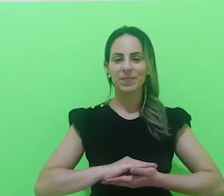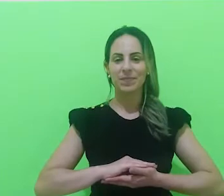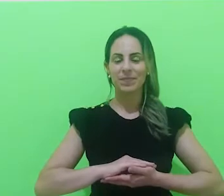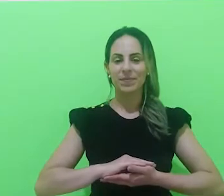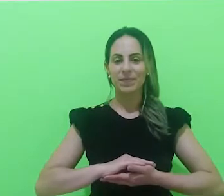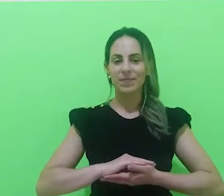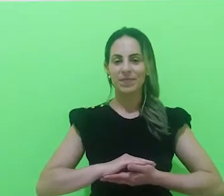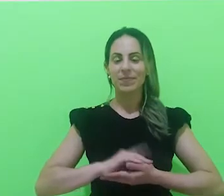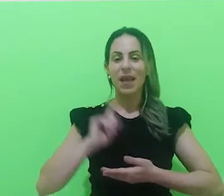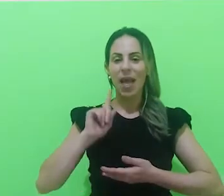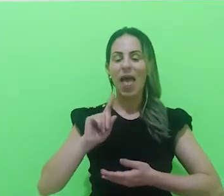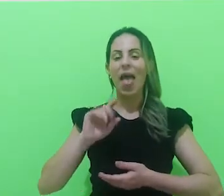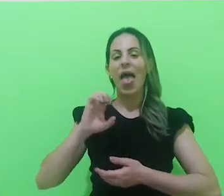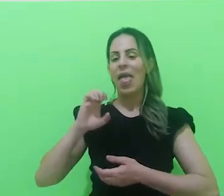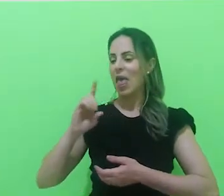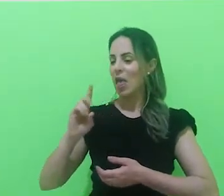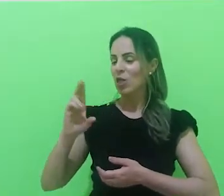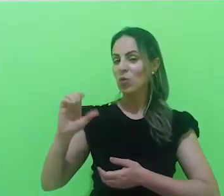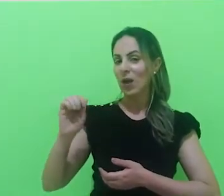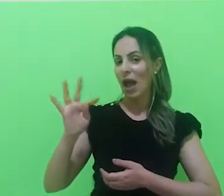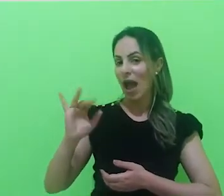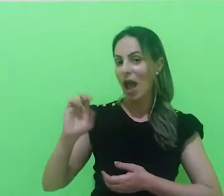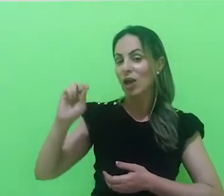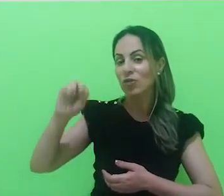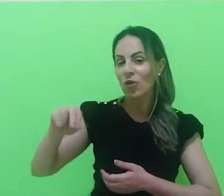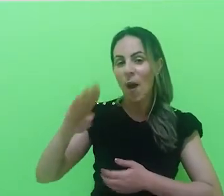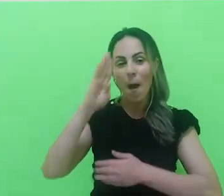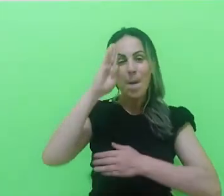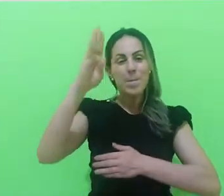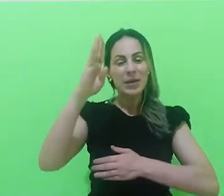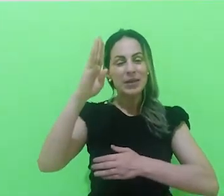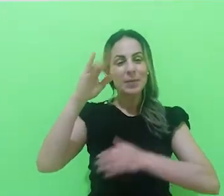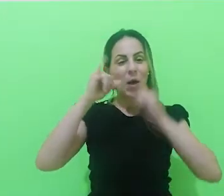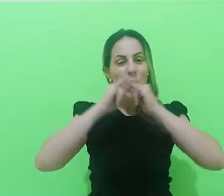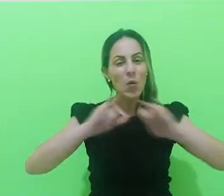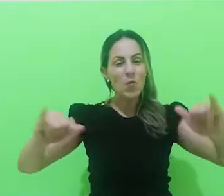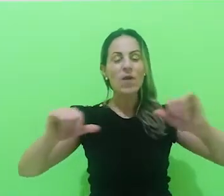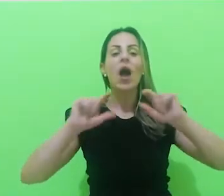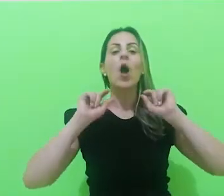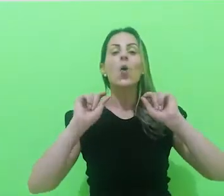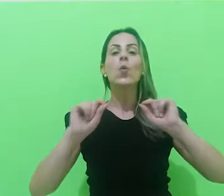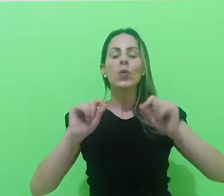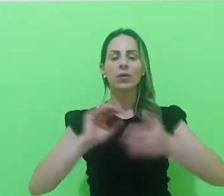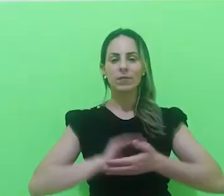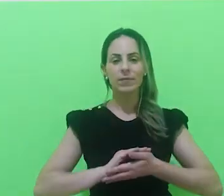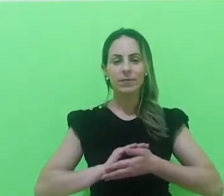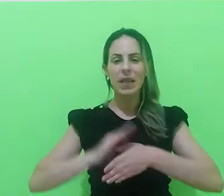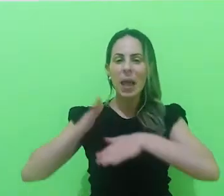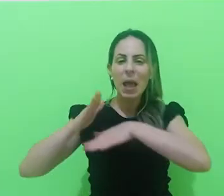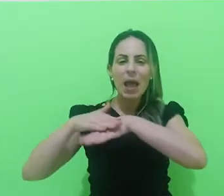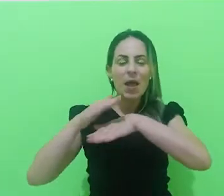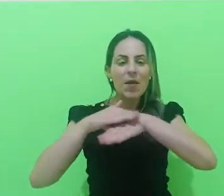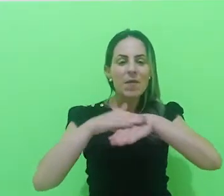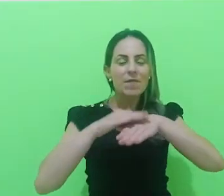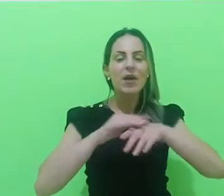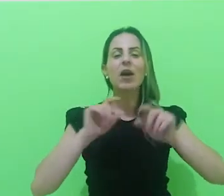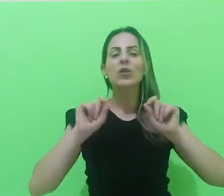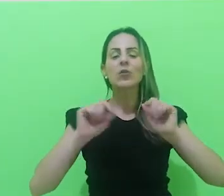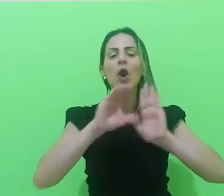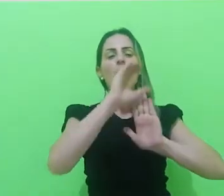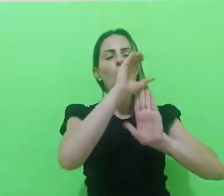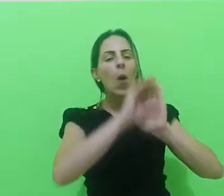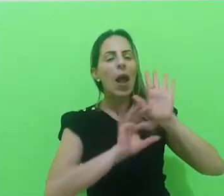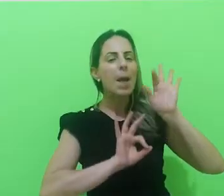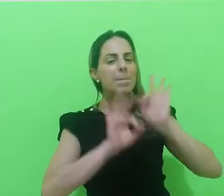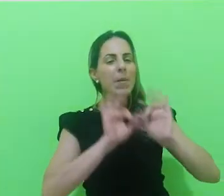Essa é a Park Education e a mensagem principal que eu gostaria de deixar para vocês. Faça o seu currículo.